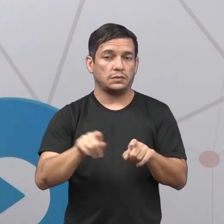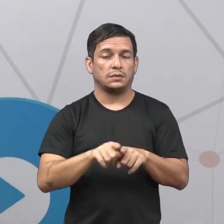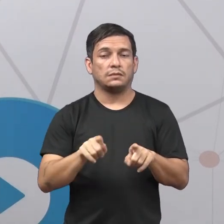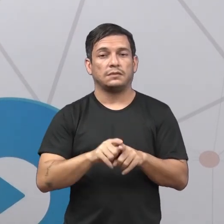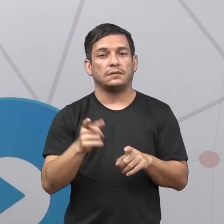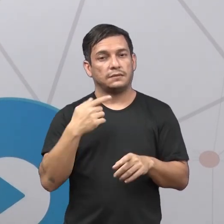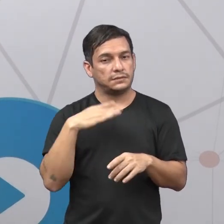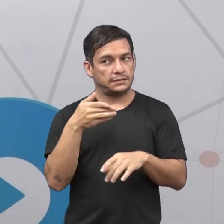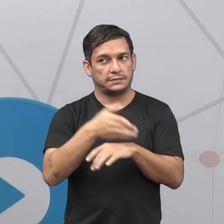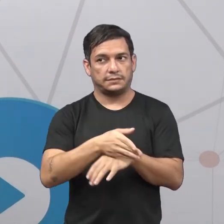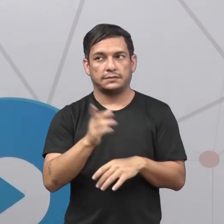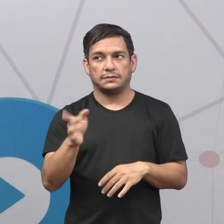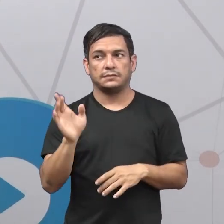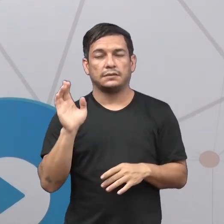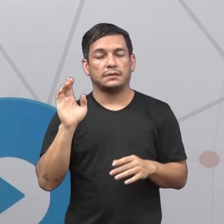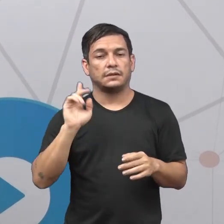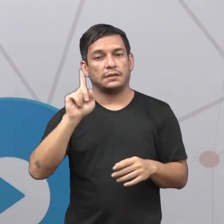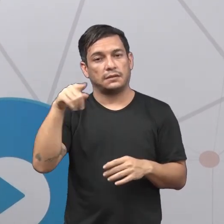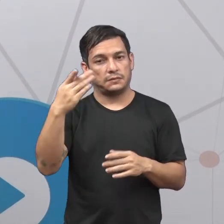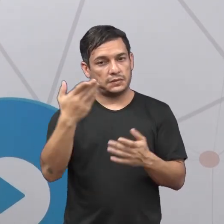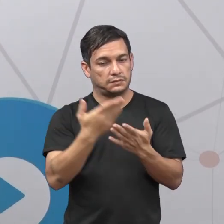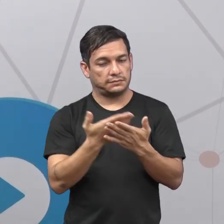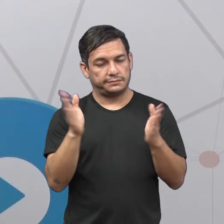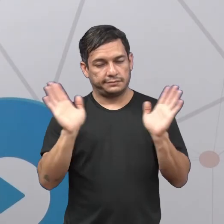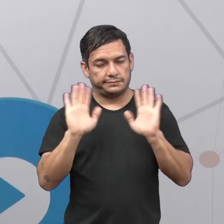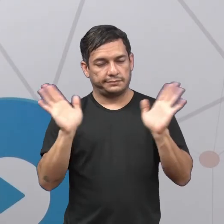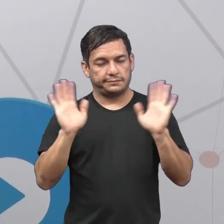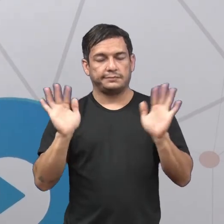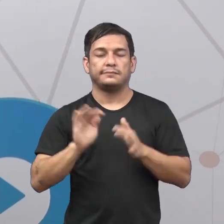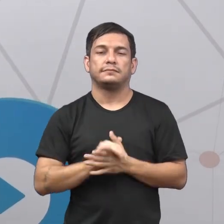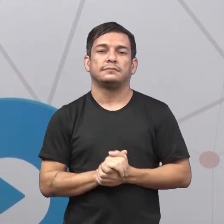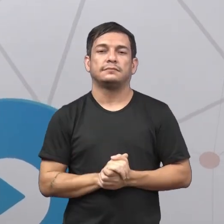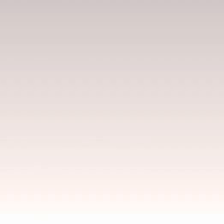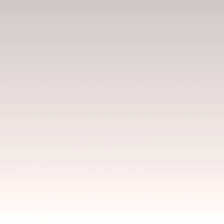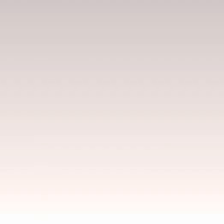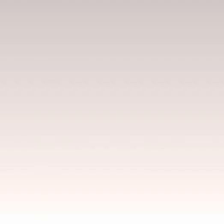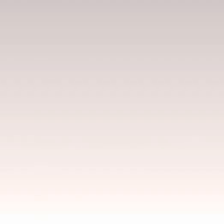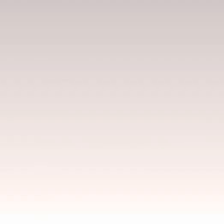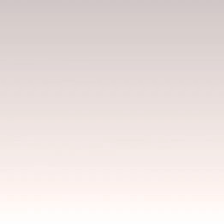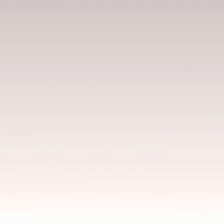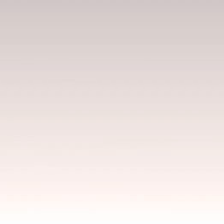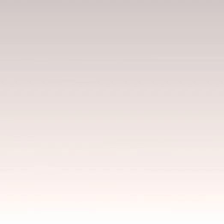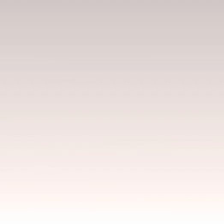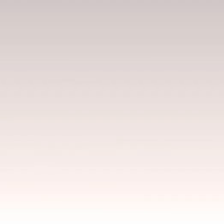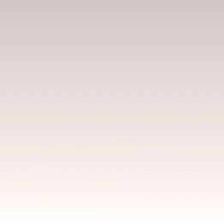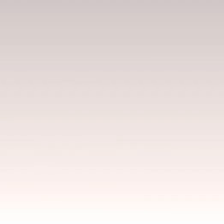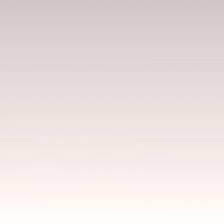Então não deixem de acessar. A nossa aula termina por aqui e até a próxima!